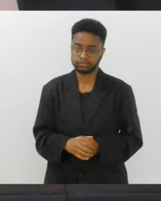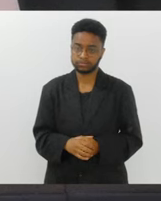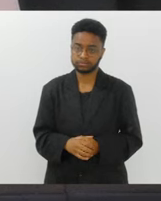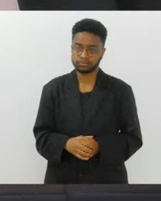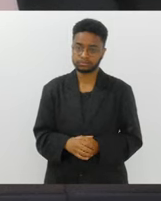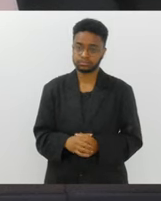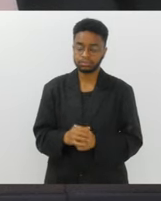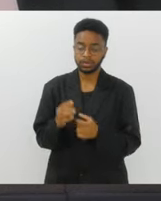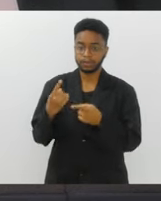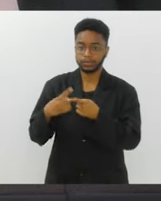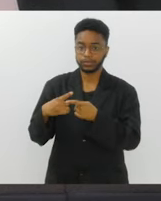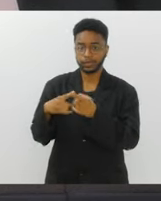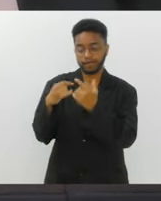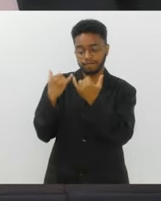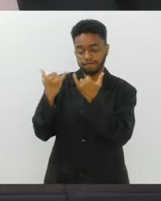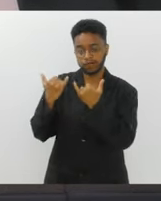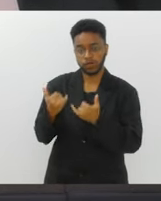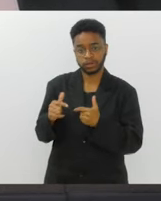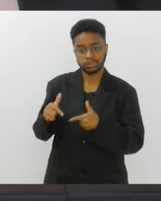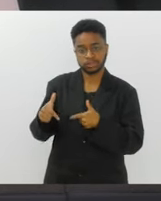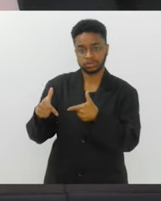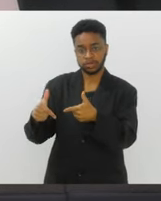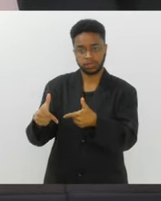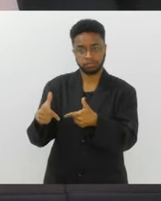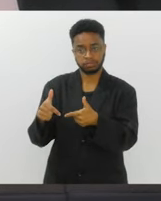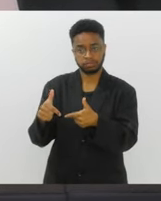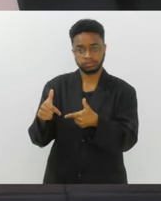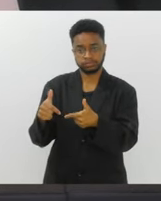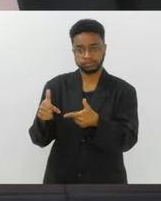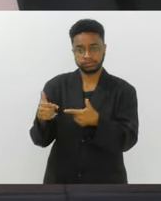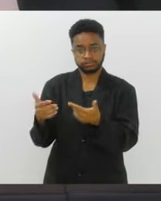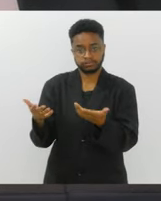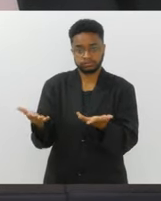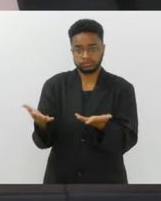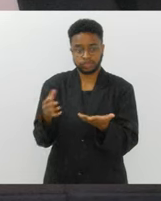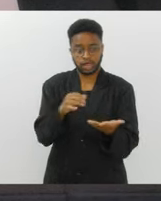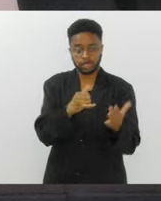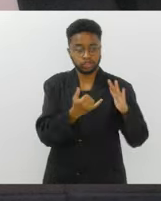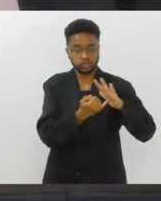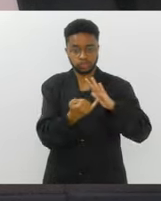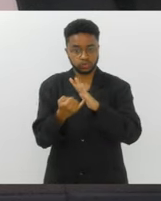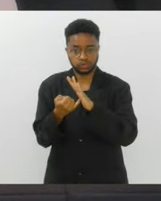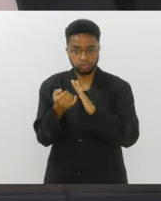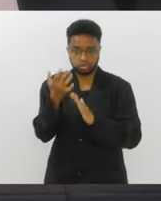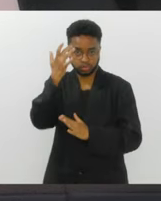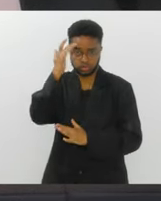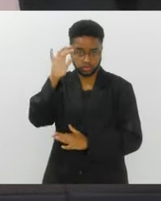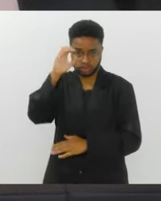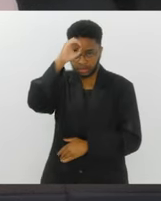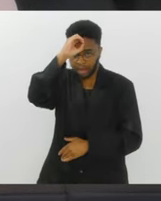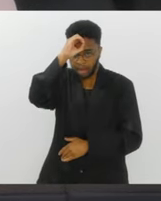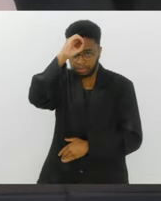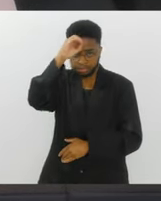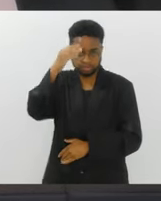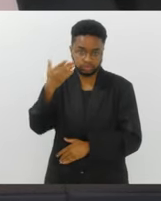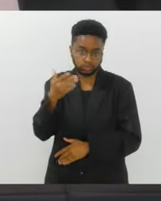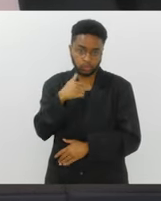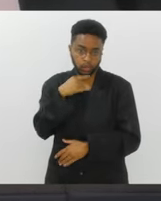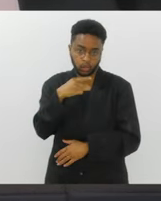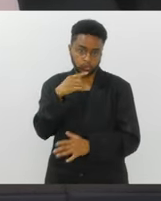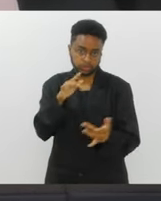os dados operacionais as instituições de controle têm